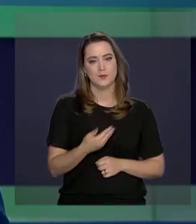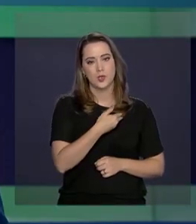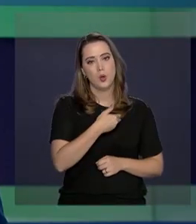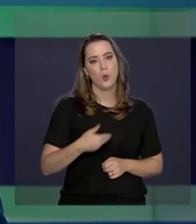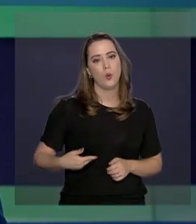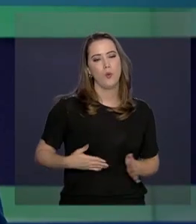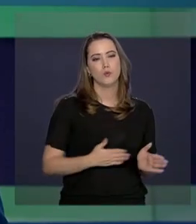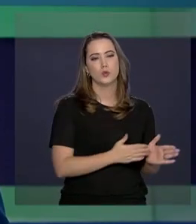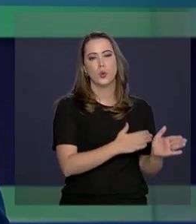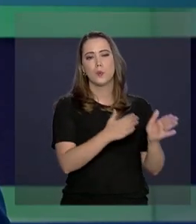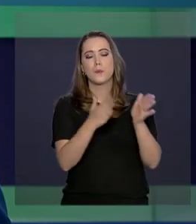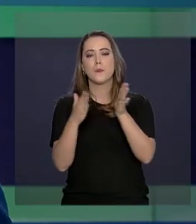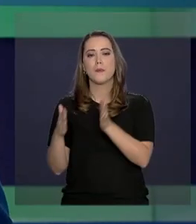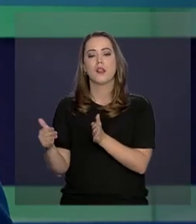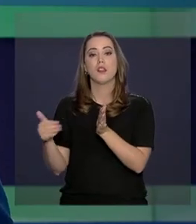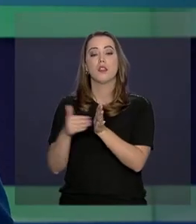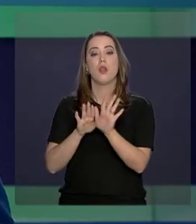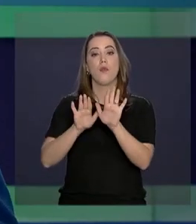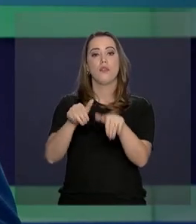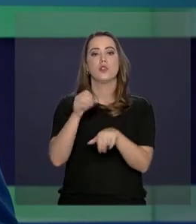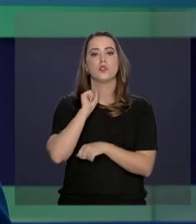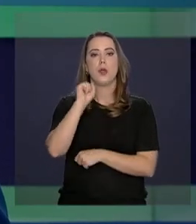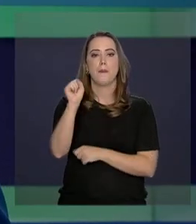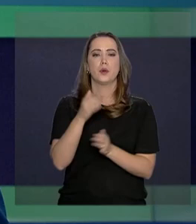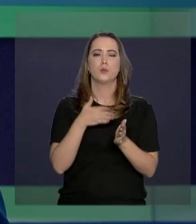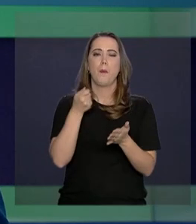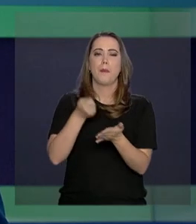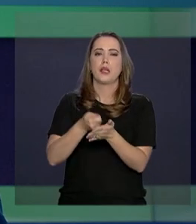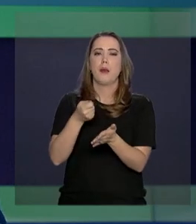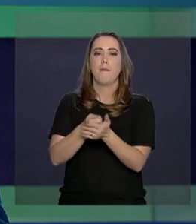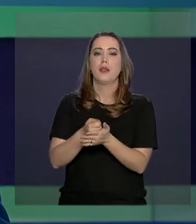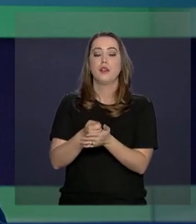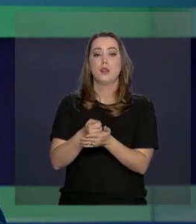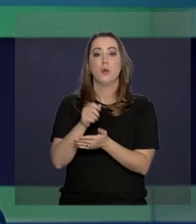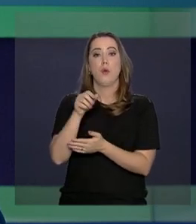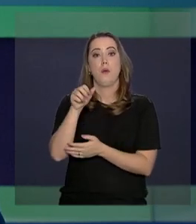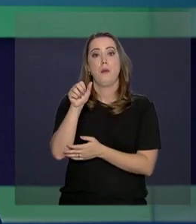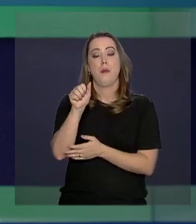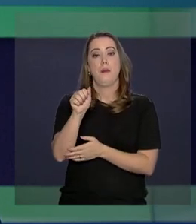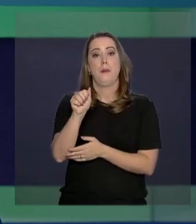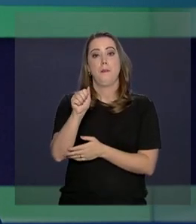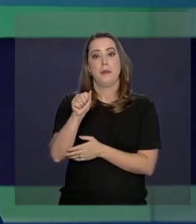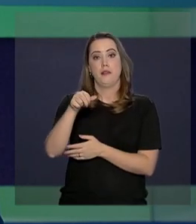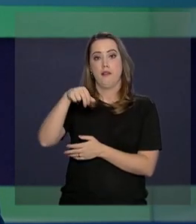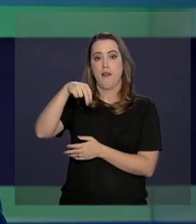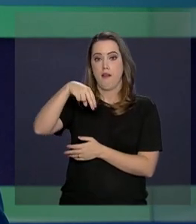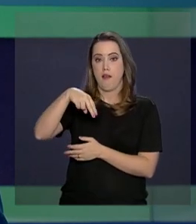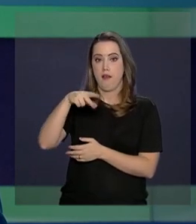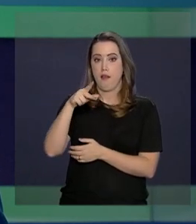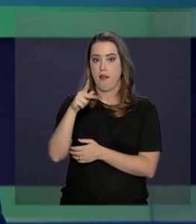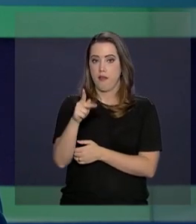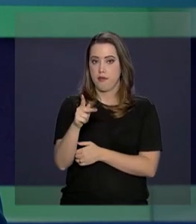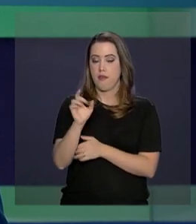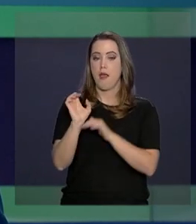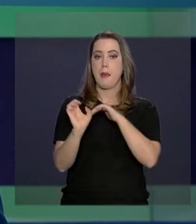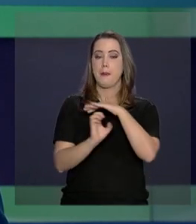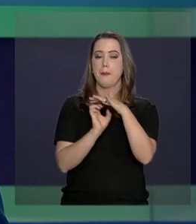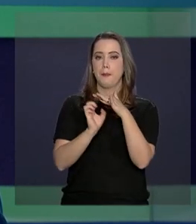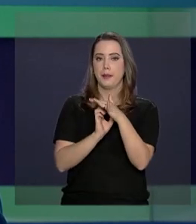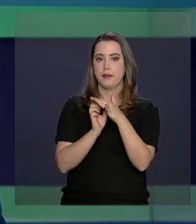O governo prorrogou até o final de abril o prazo de pagamento pela Agência Nacional do Petróleo às